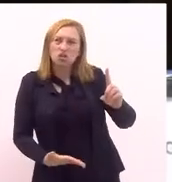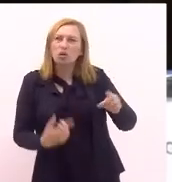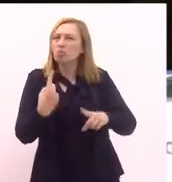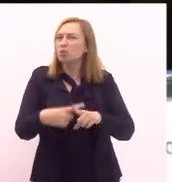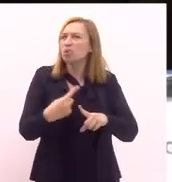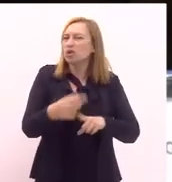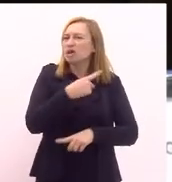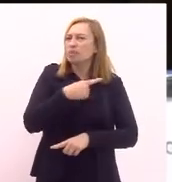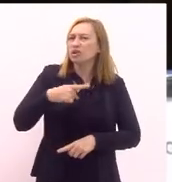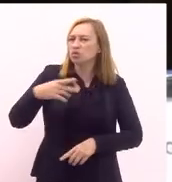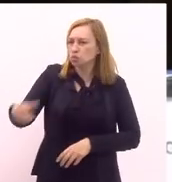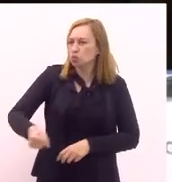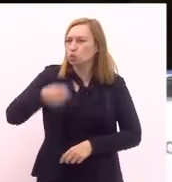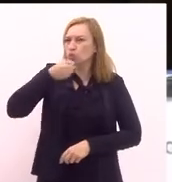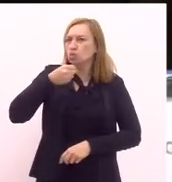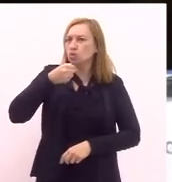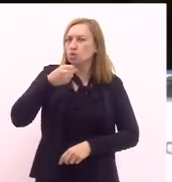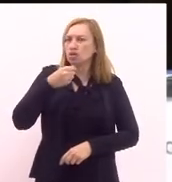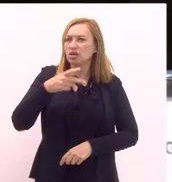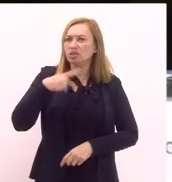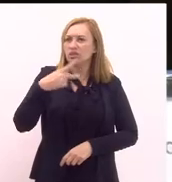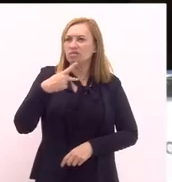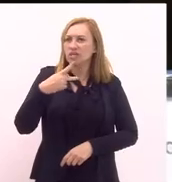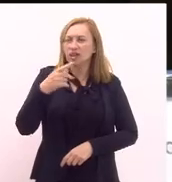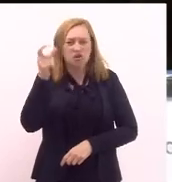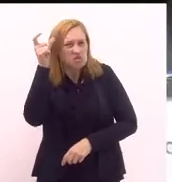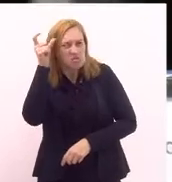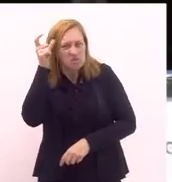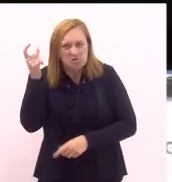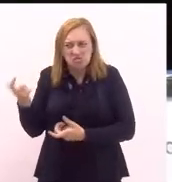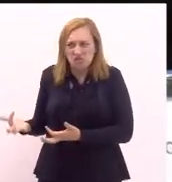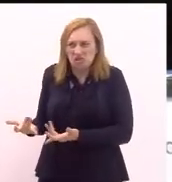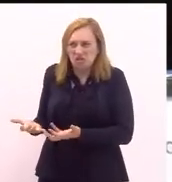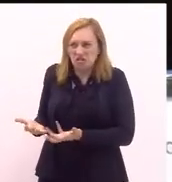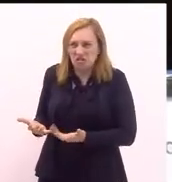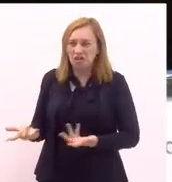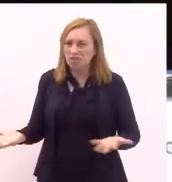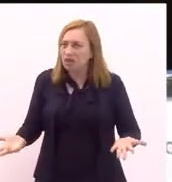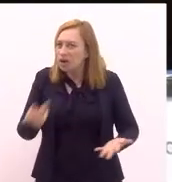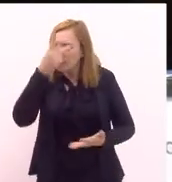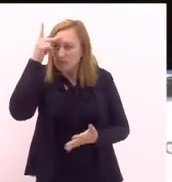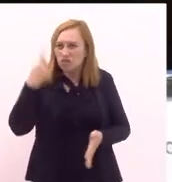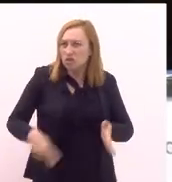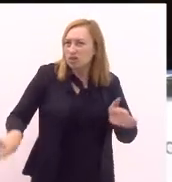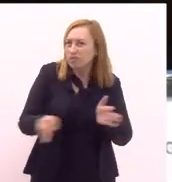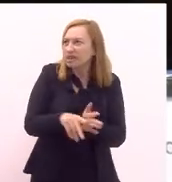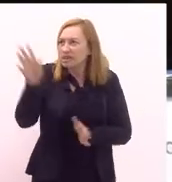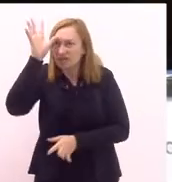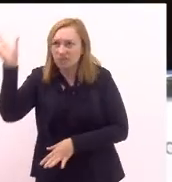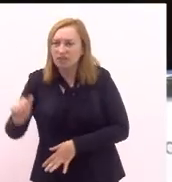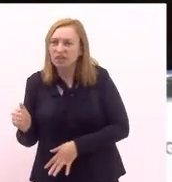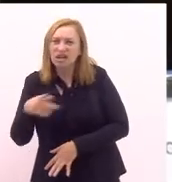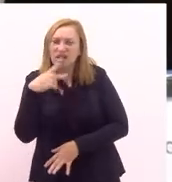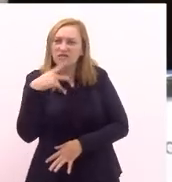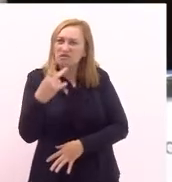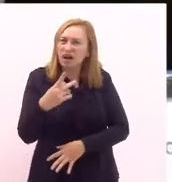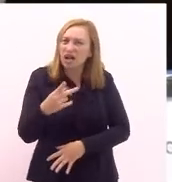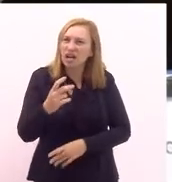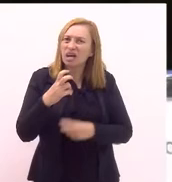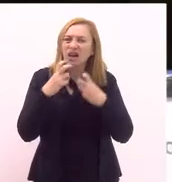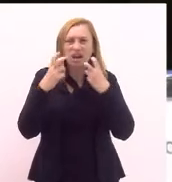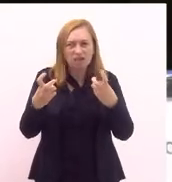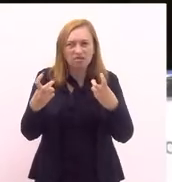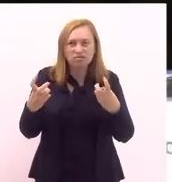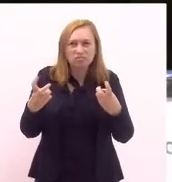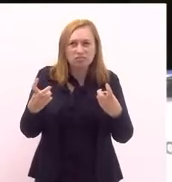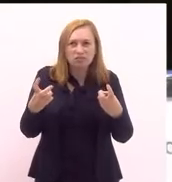pastores pega um microfone e chamam de endemoninhados pessoas de matriz africana e dizem com alto e